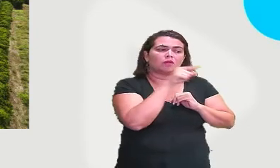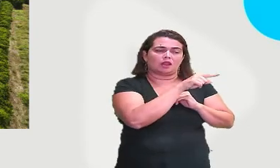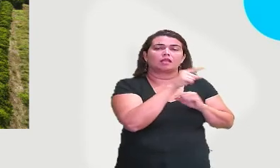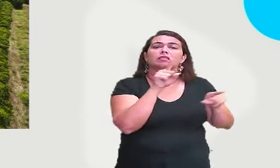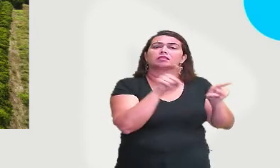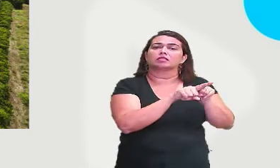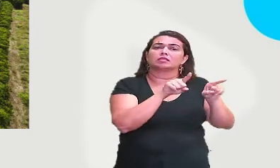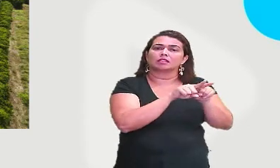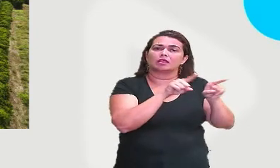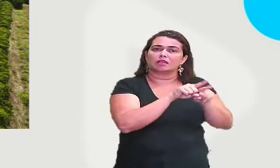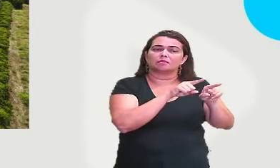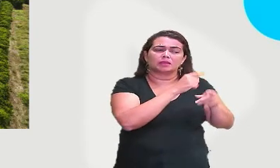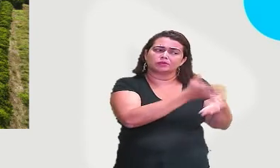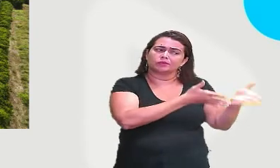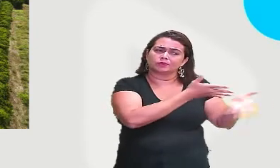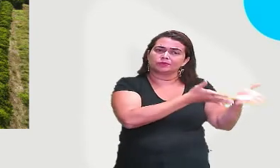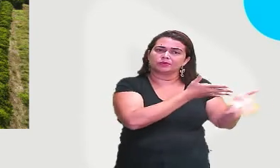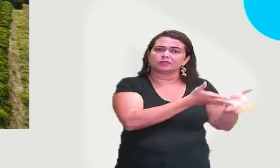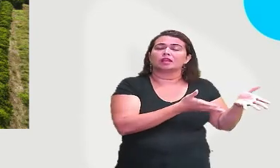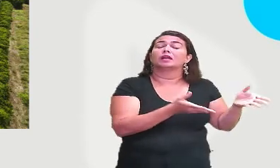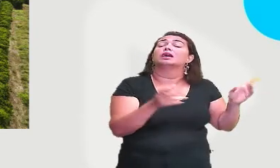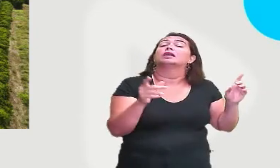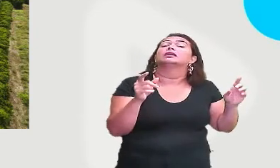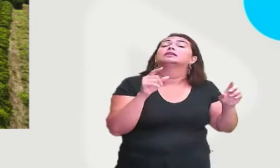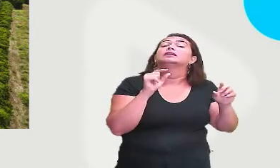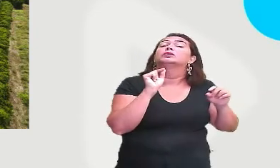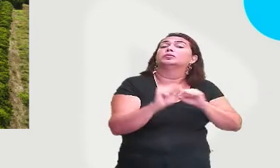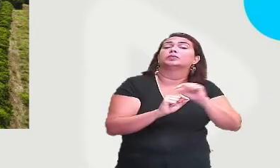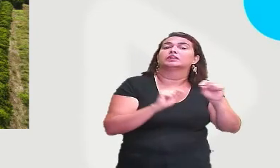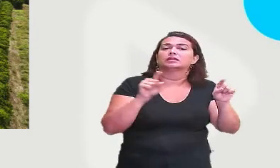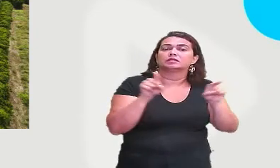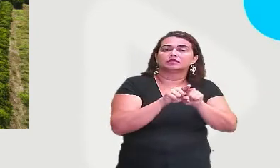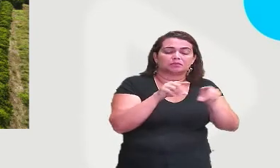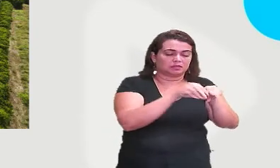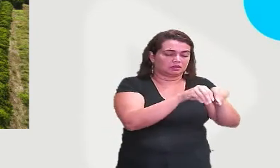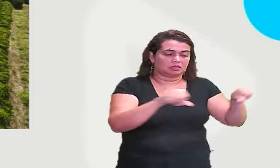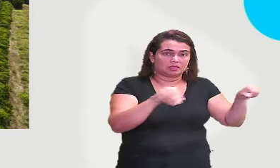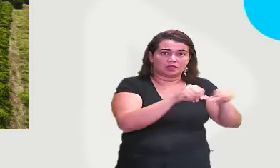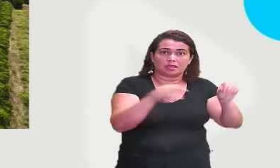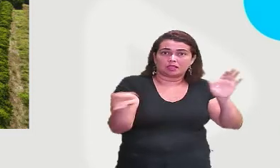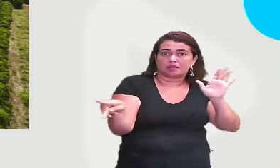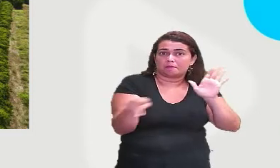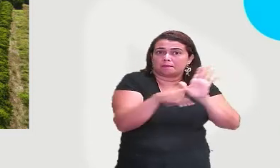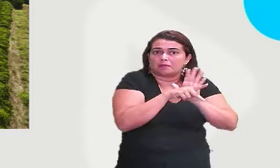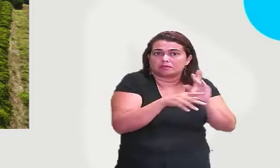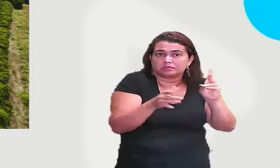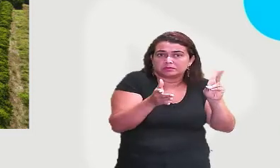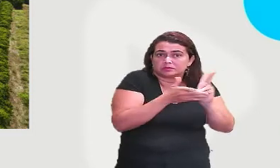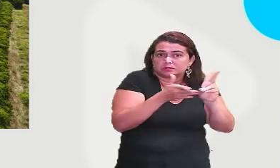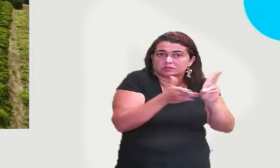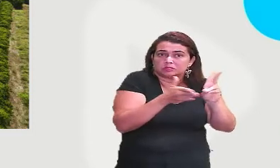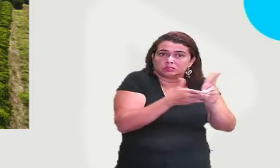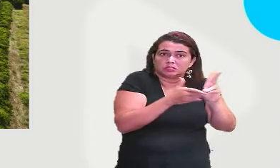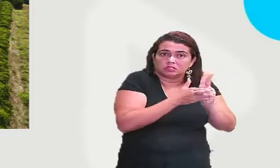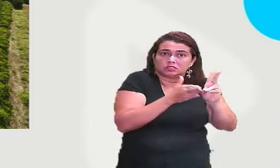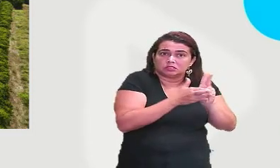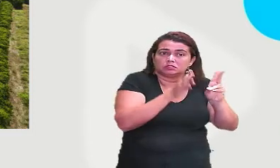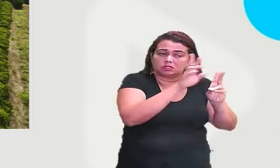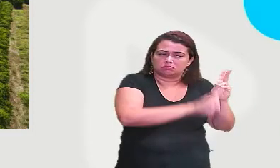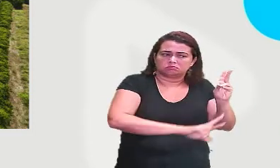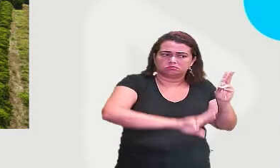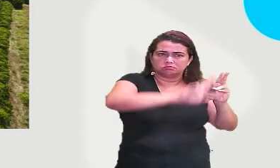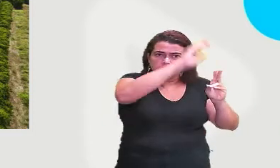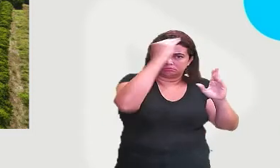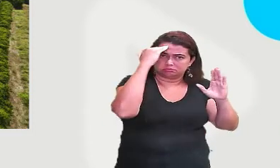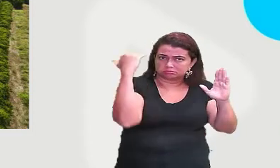terras indígenas. Nesse sentido, as unidades de conservação foram criadas com o intuito de preservar o